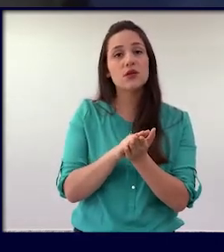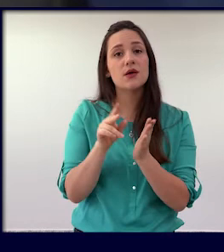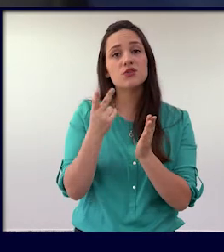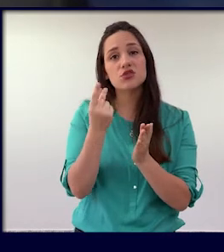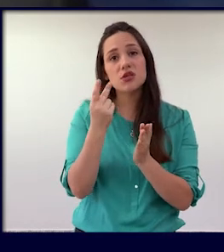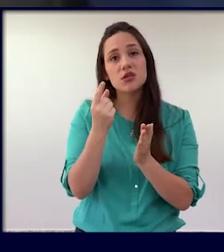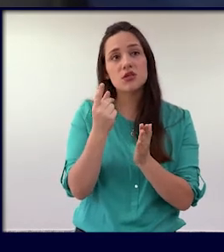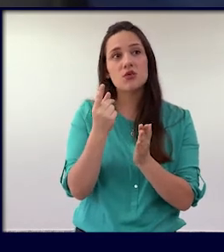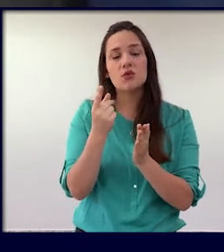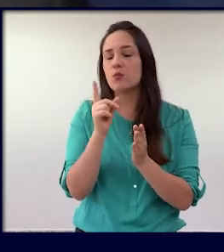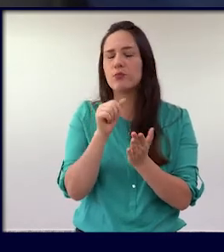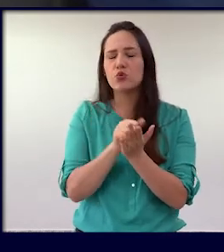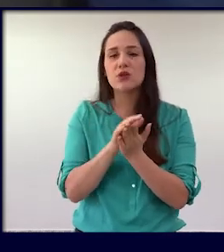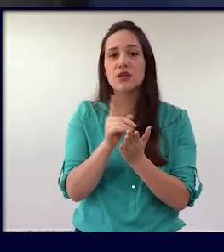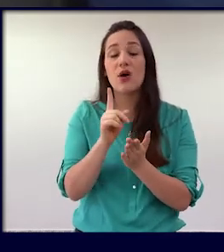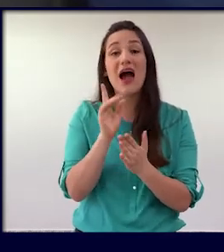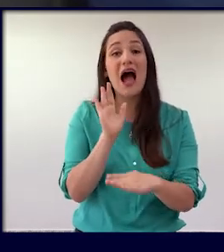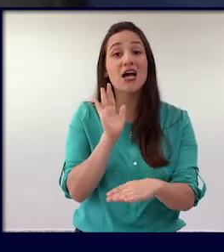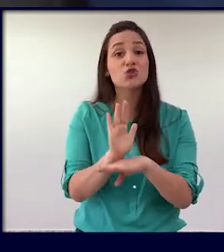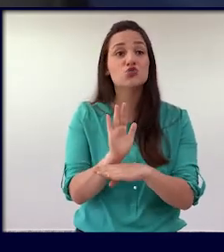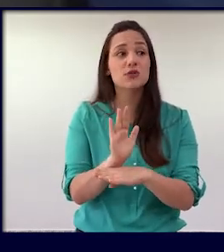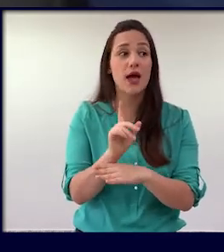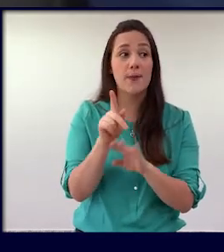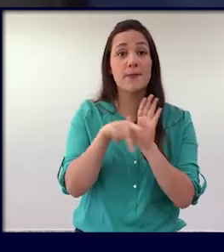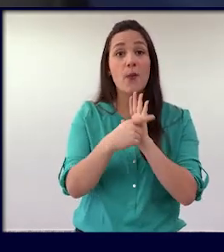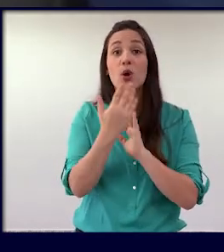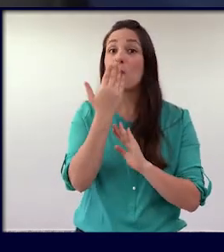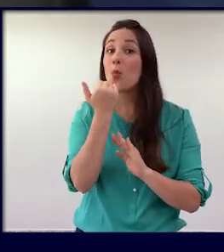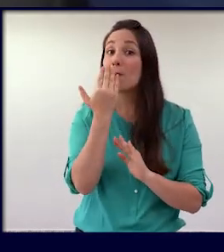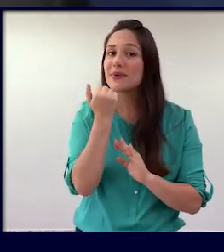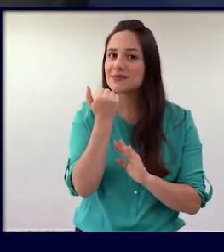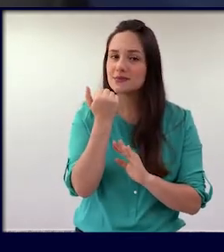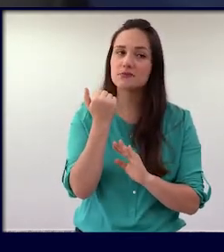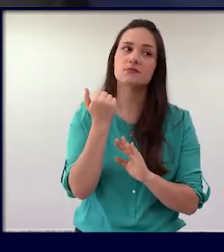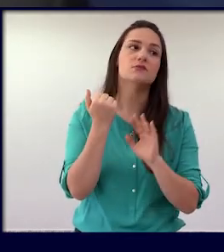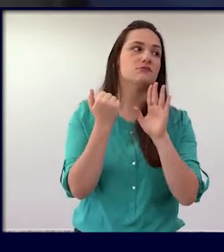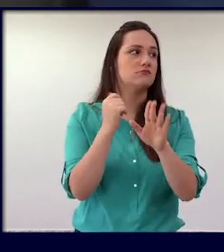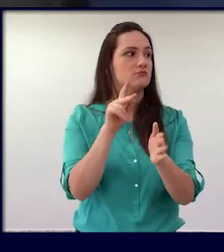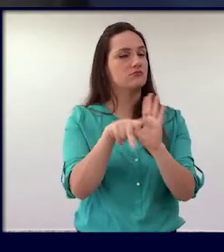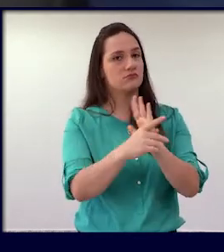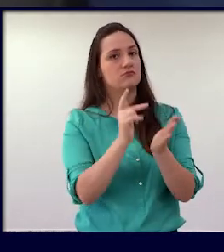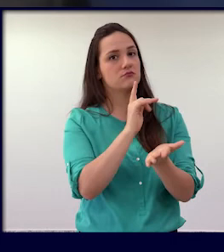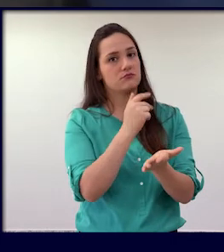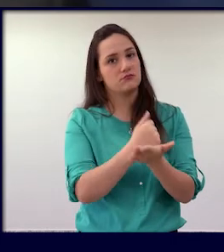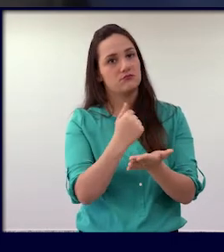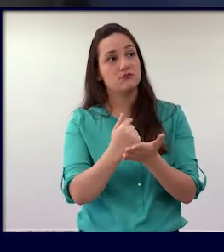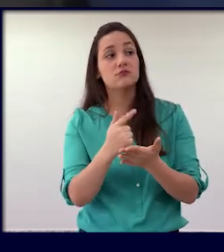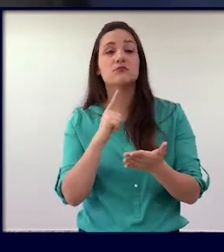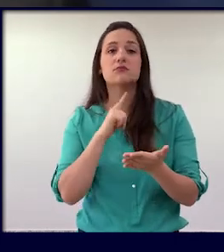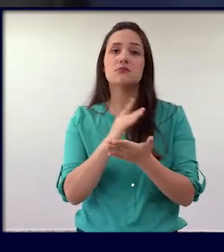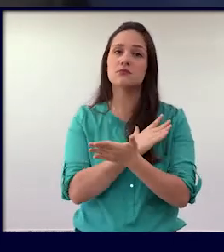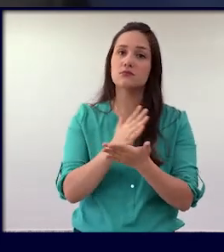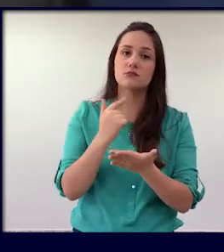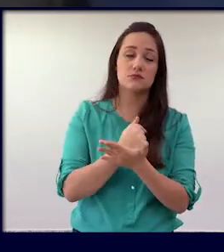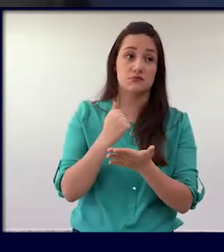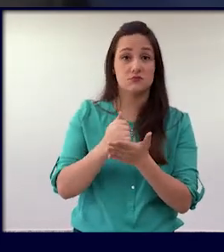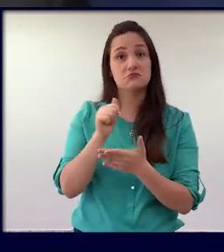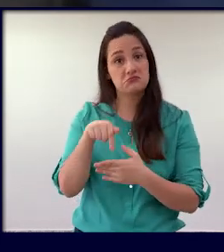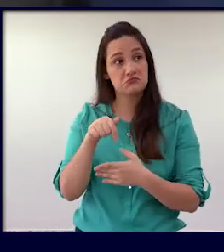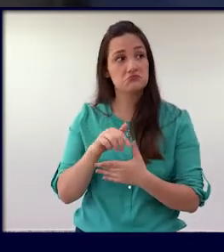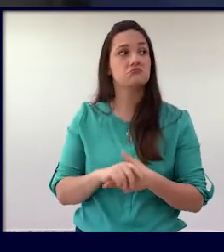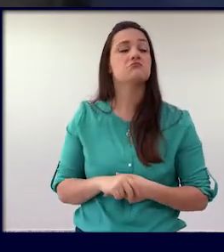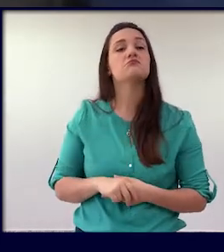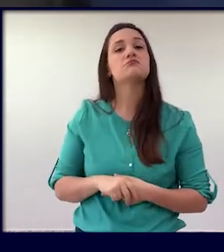pequena indenização para a alimentação. Isso também depende da organização do cartório eleitoral. Há